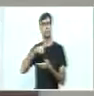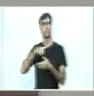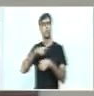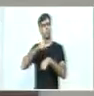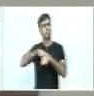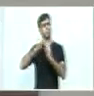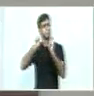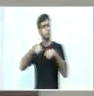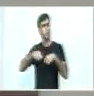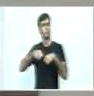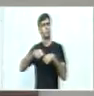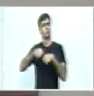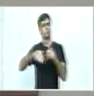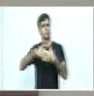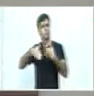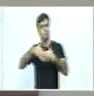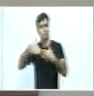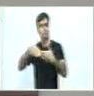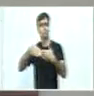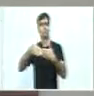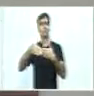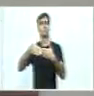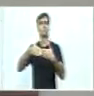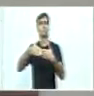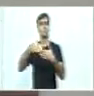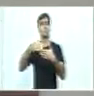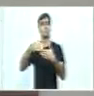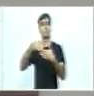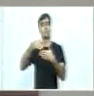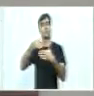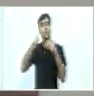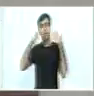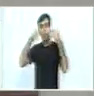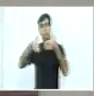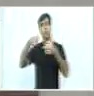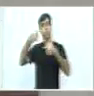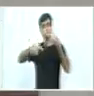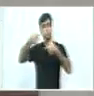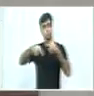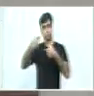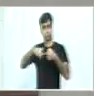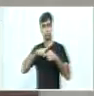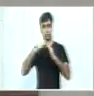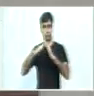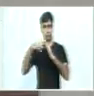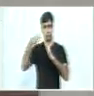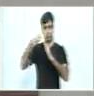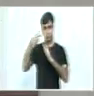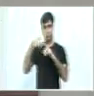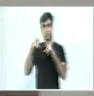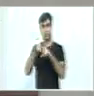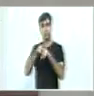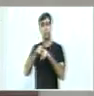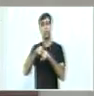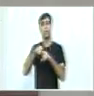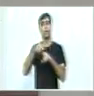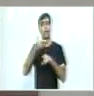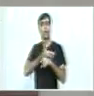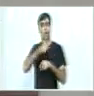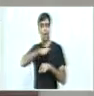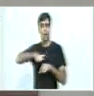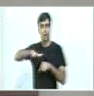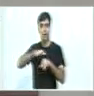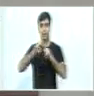tempo que a gente vem enfatizando essa discussão aqui na casa. Os nossos companheiros da